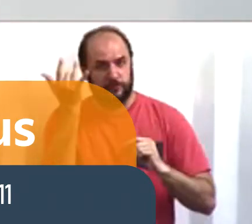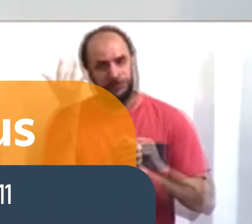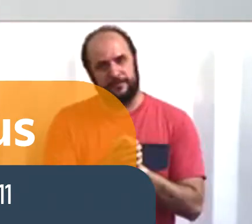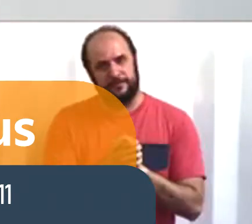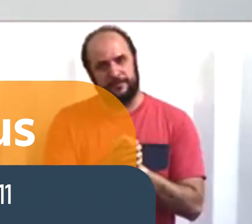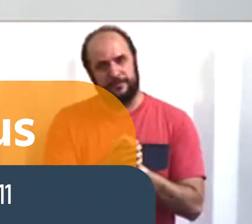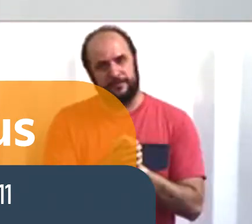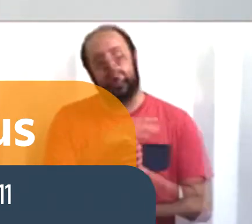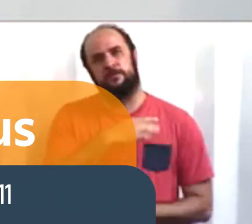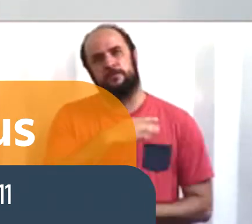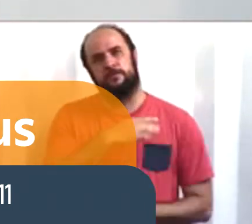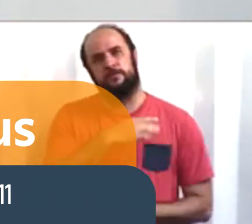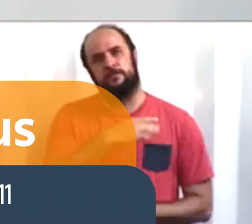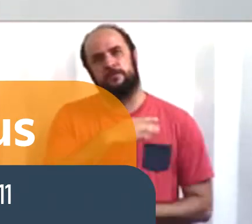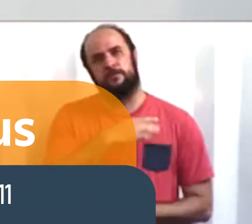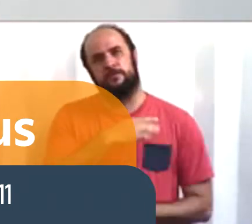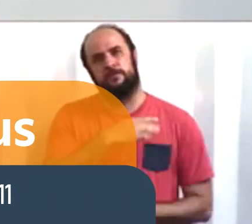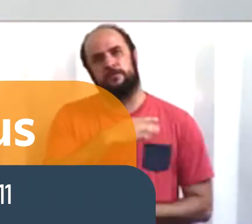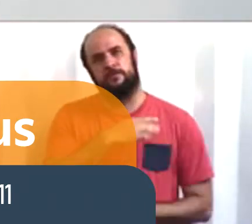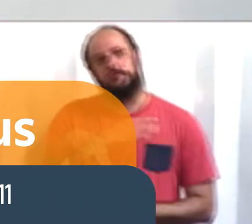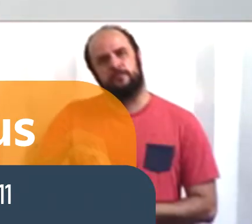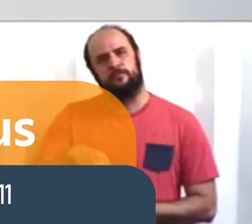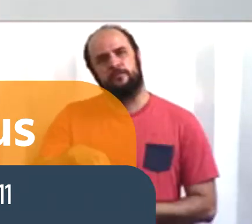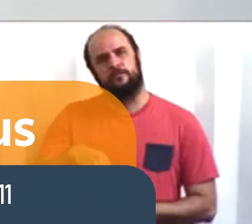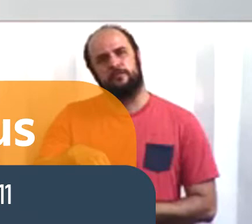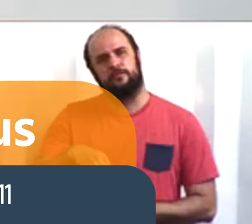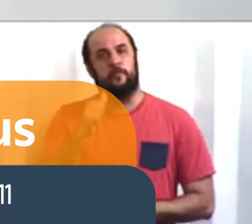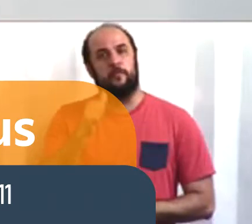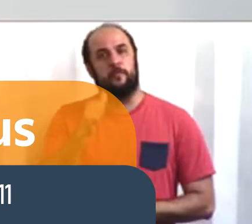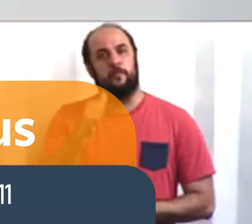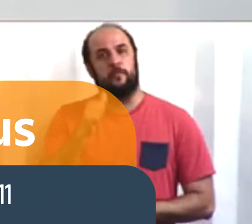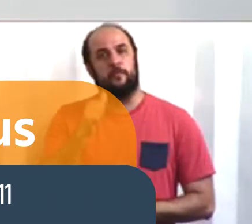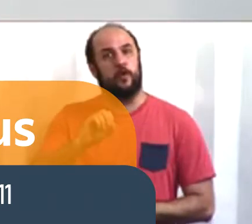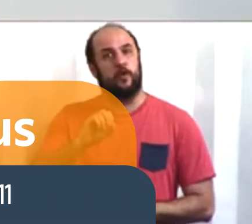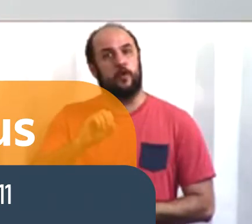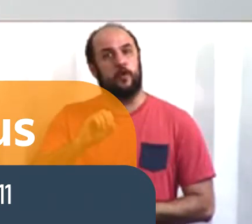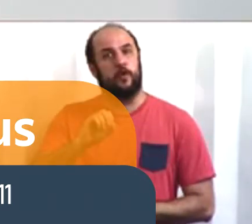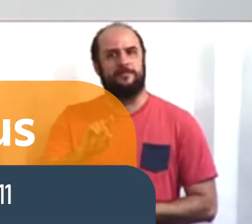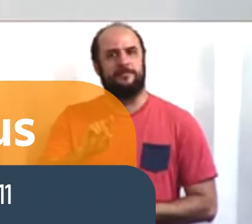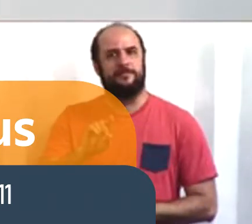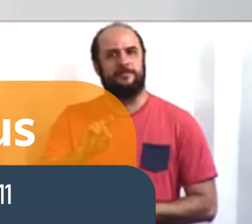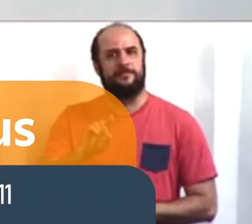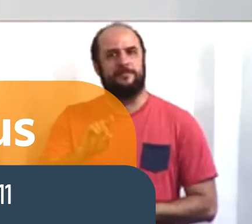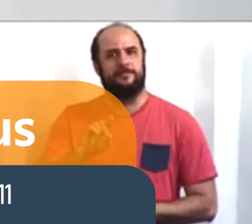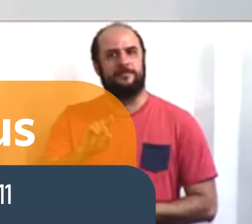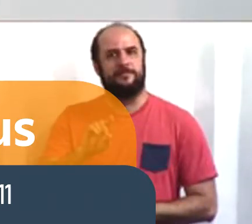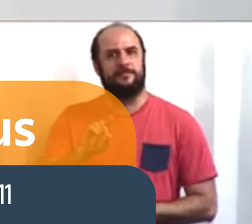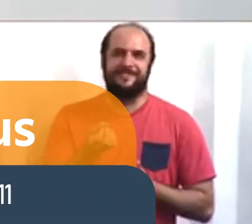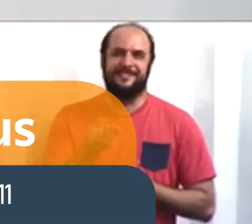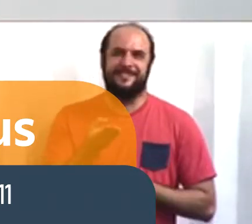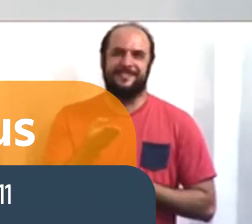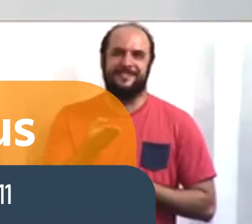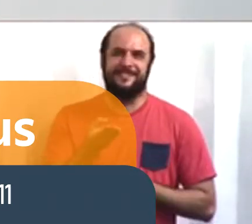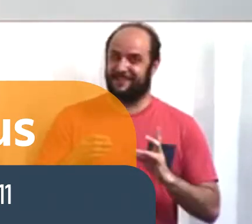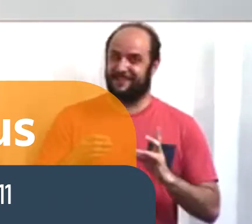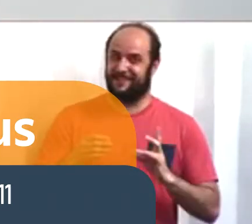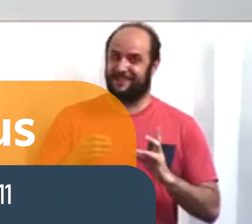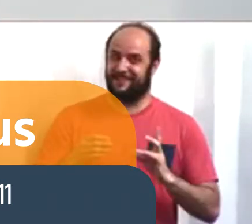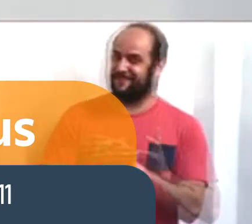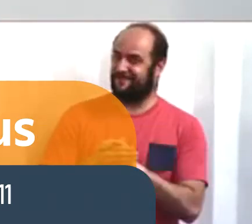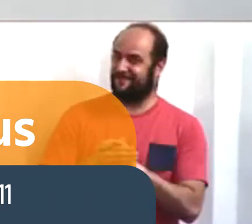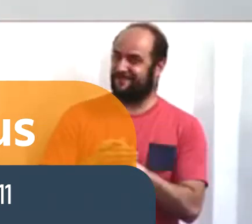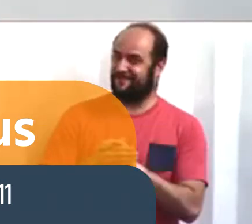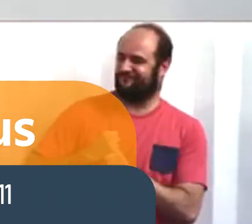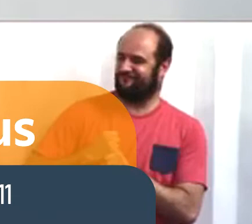Reverendo Odilon e Dona Lourdes comemoram 60 anos de casados.